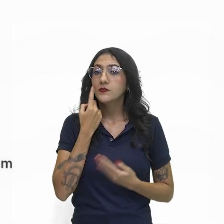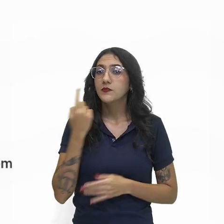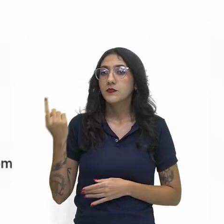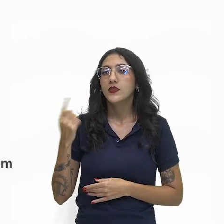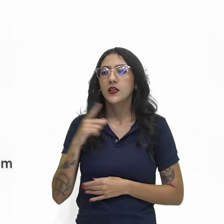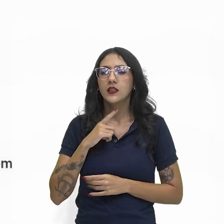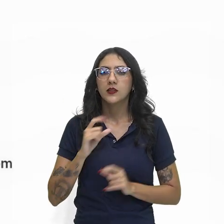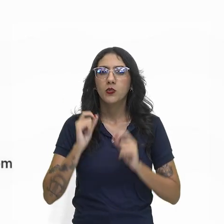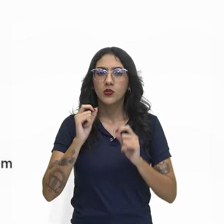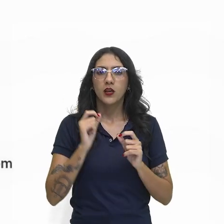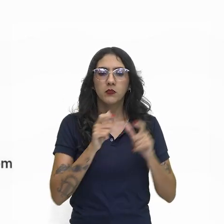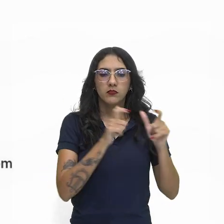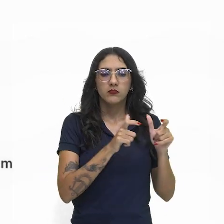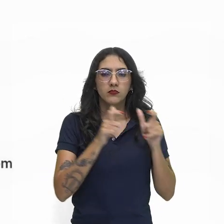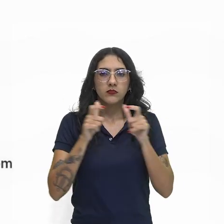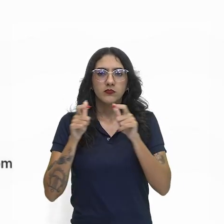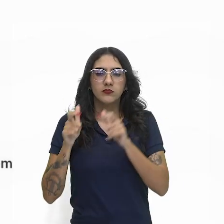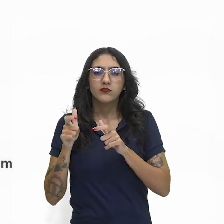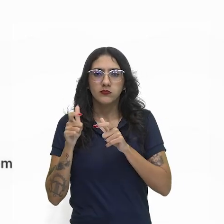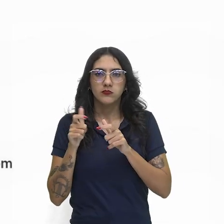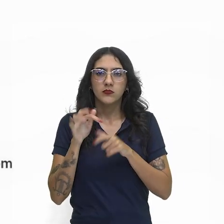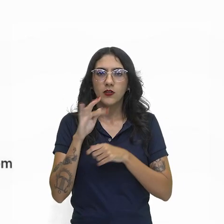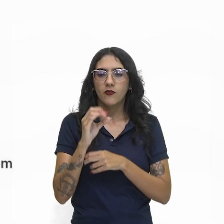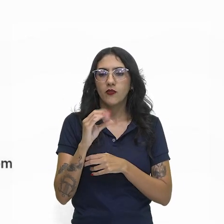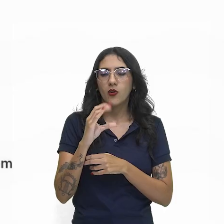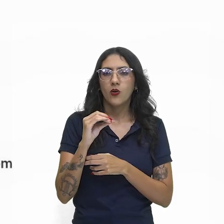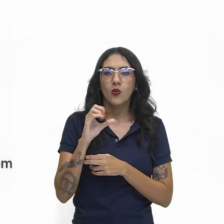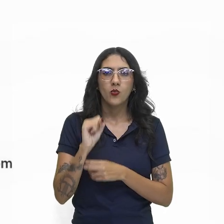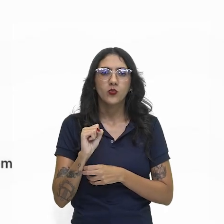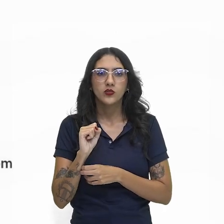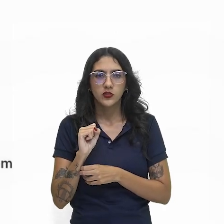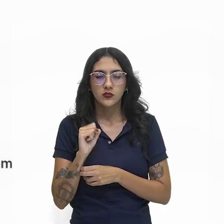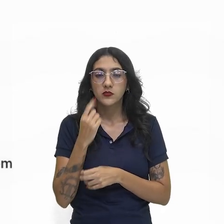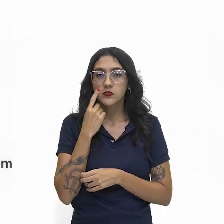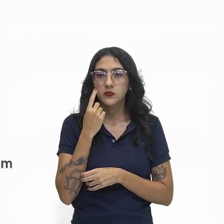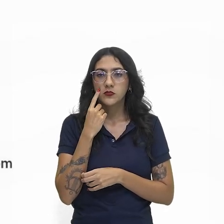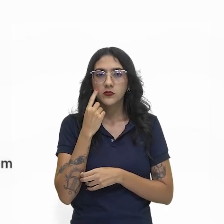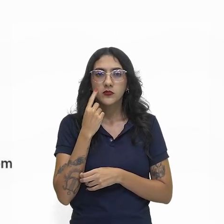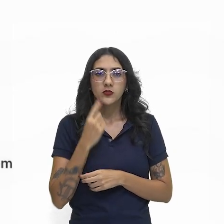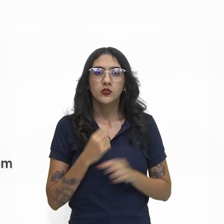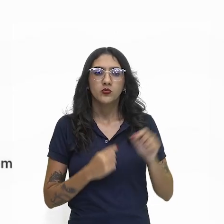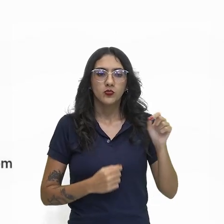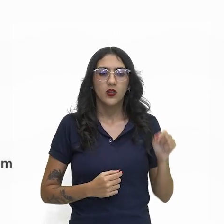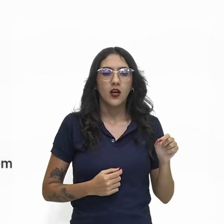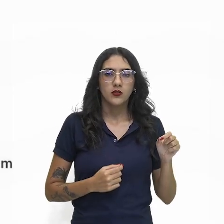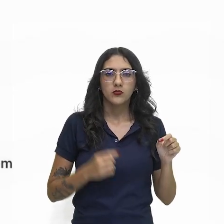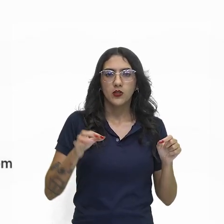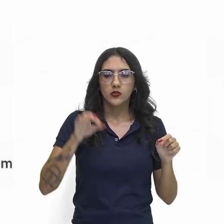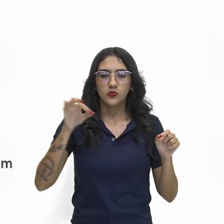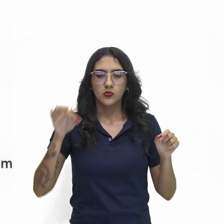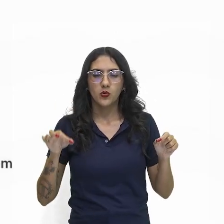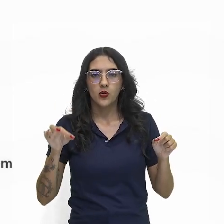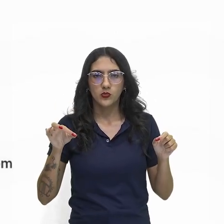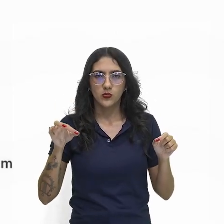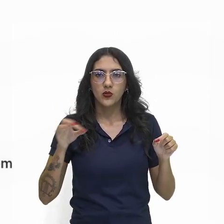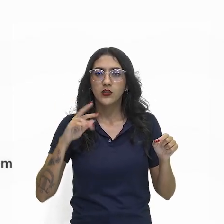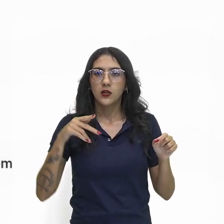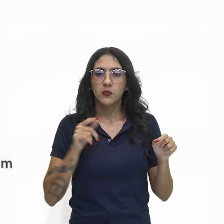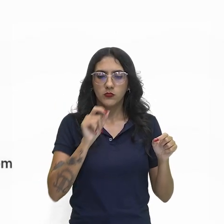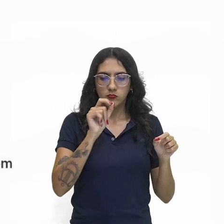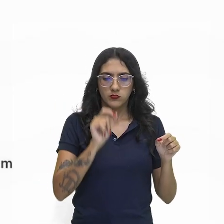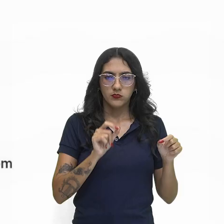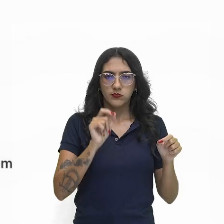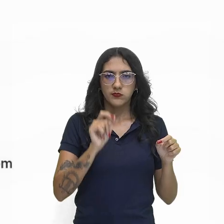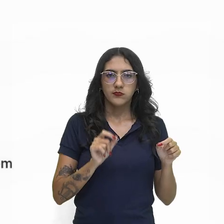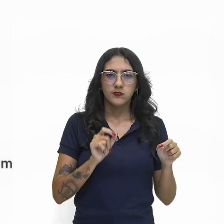focos, certo? Os focos da elipse, um foco fica de um lado, outro foco fica do outro, e depois eu tenho um